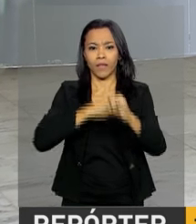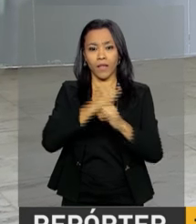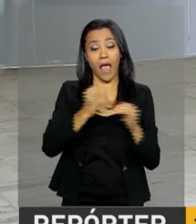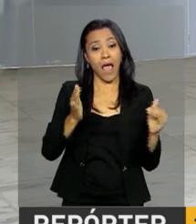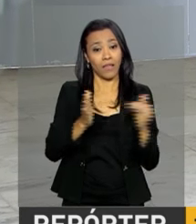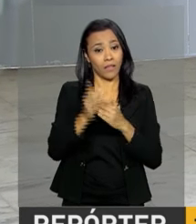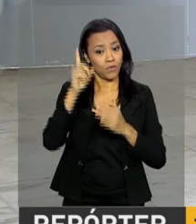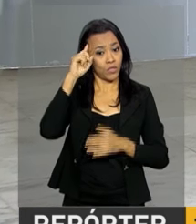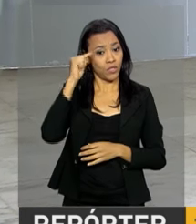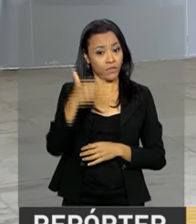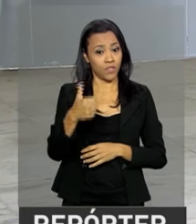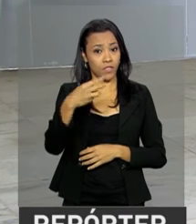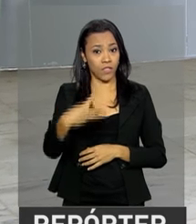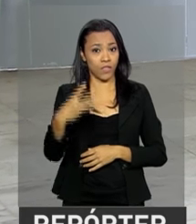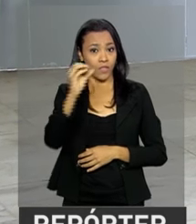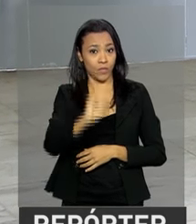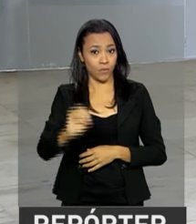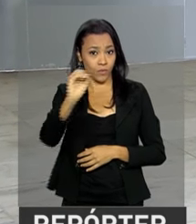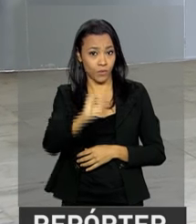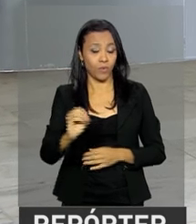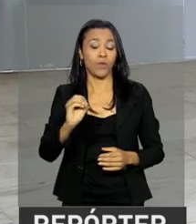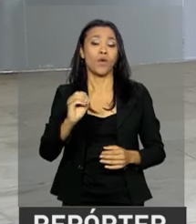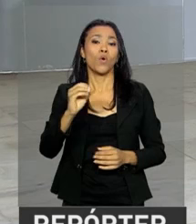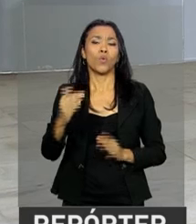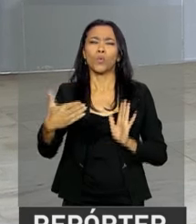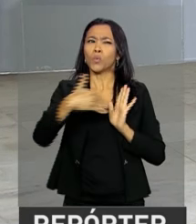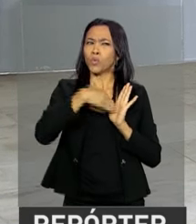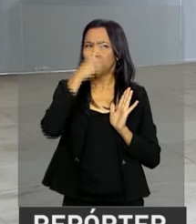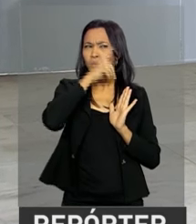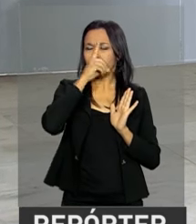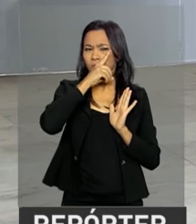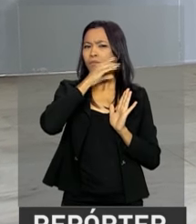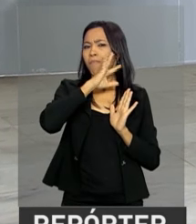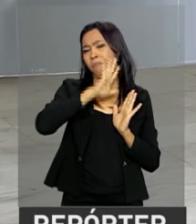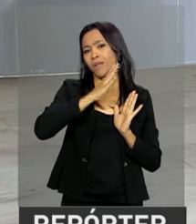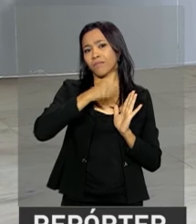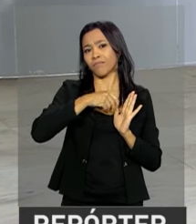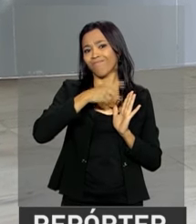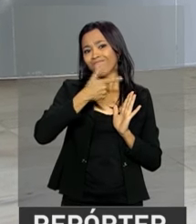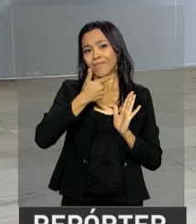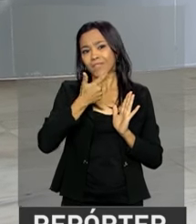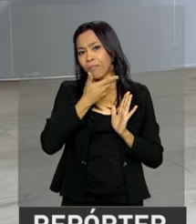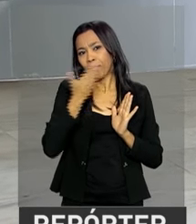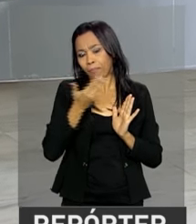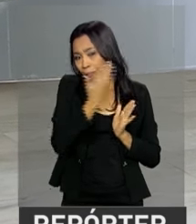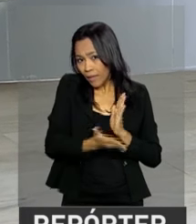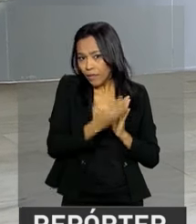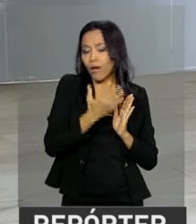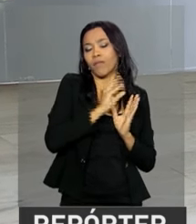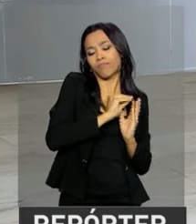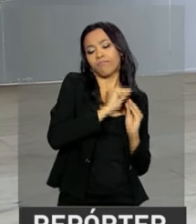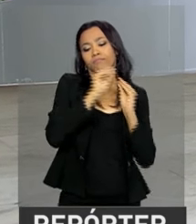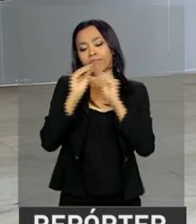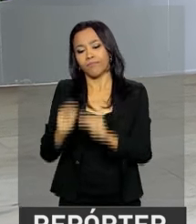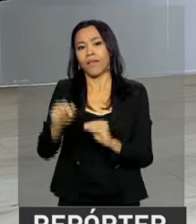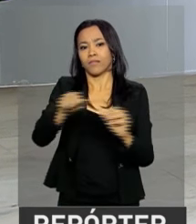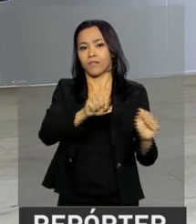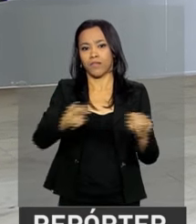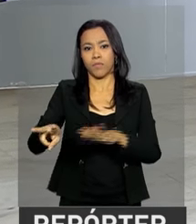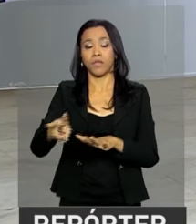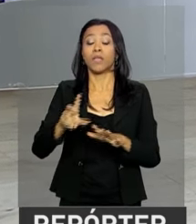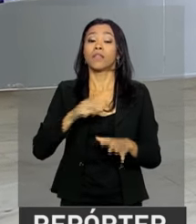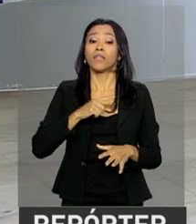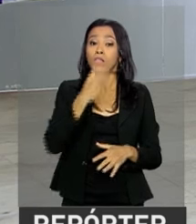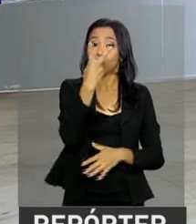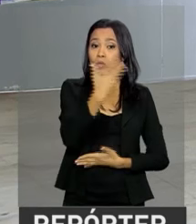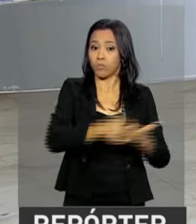o prazo inicial e até o último domingo mas quem ainda não fez a simulação ganhou mais essa semana para fazer o teste está dividido em